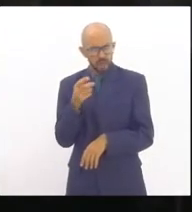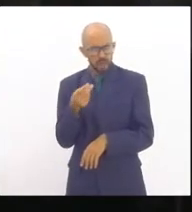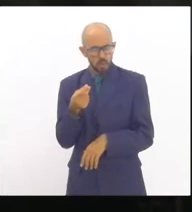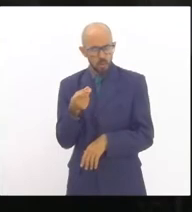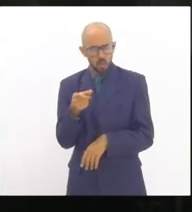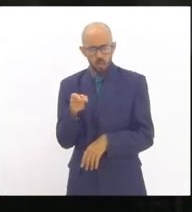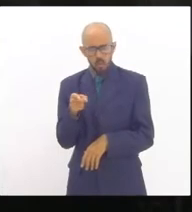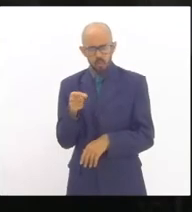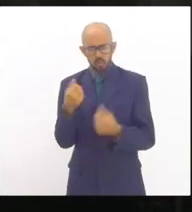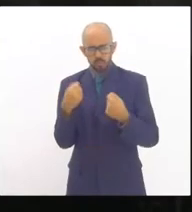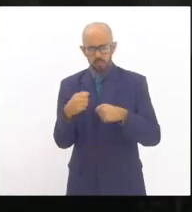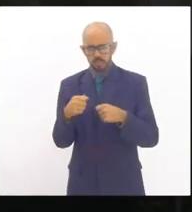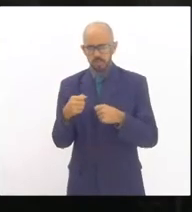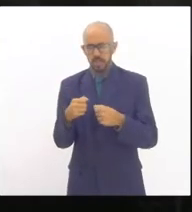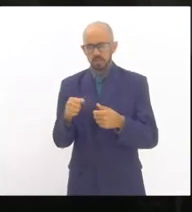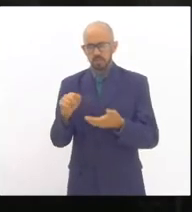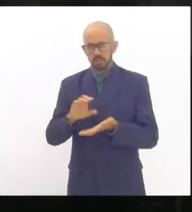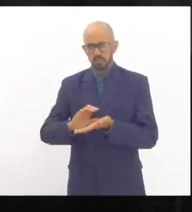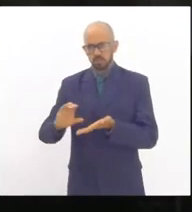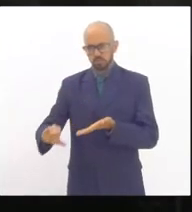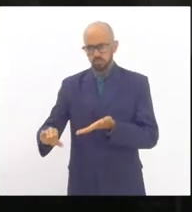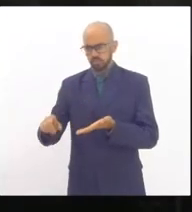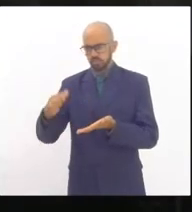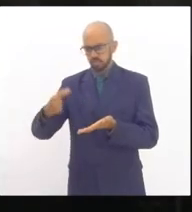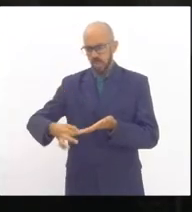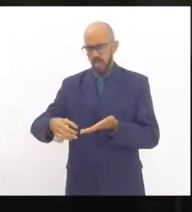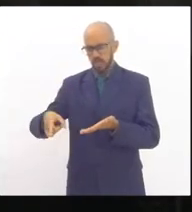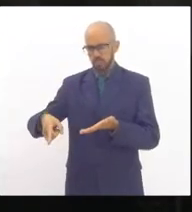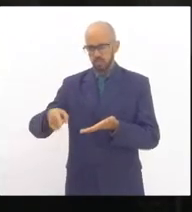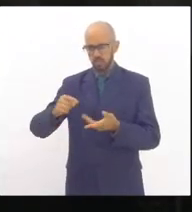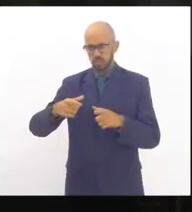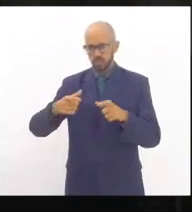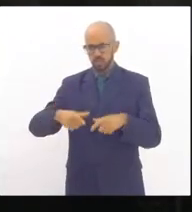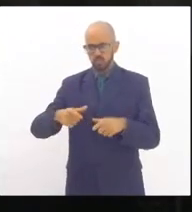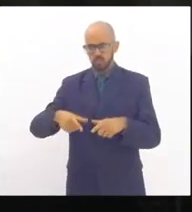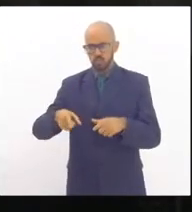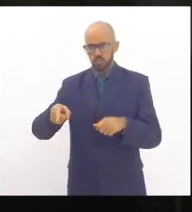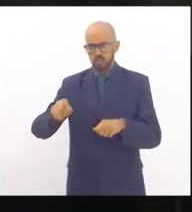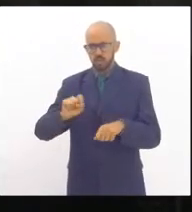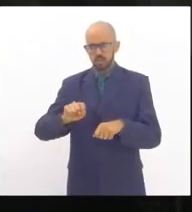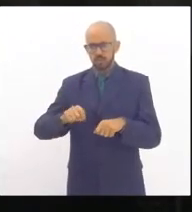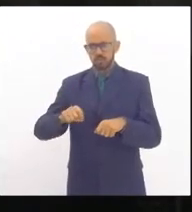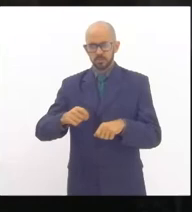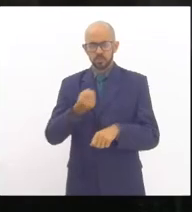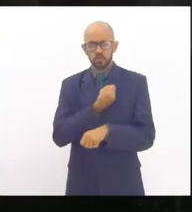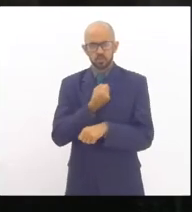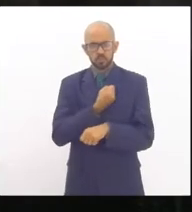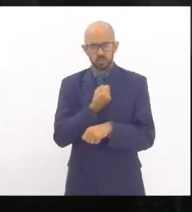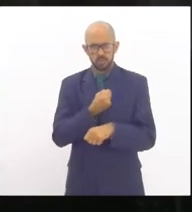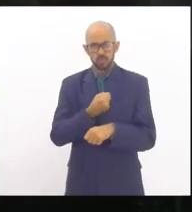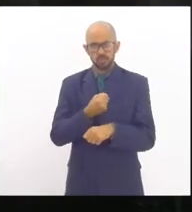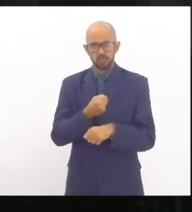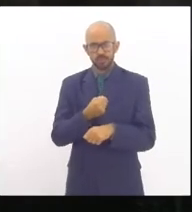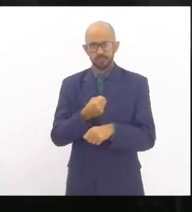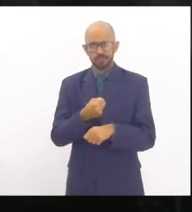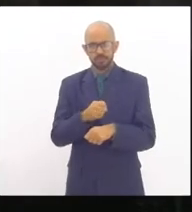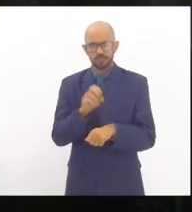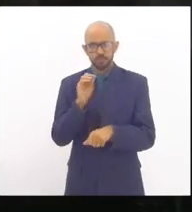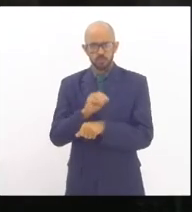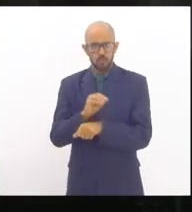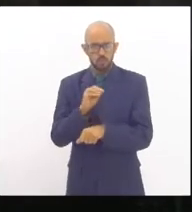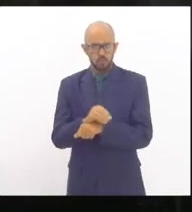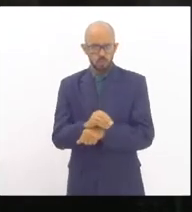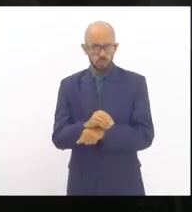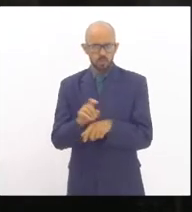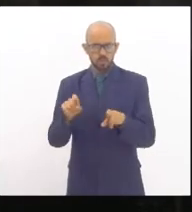tá O que é colocado exatamente naquele naquele indicador tipo que cuida né do